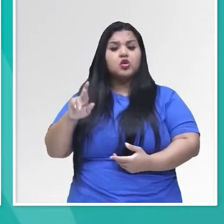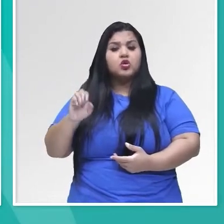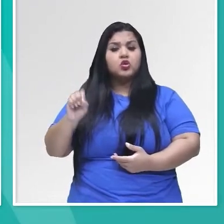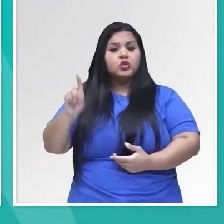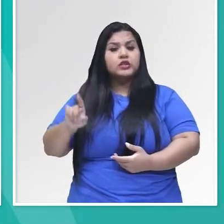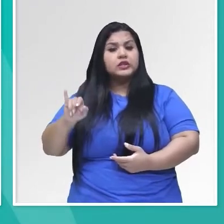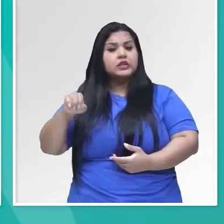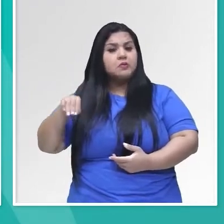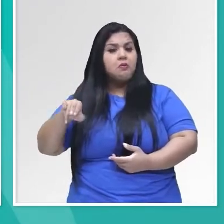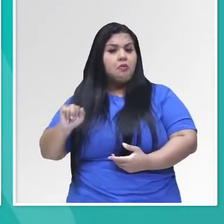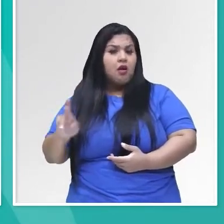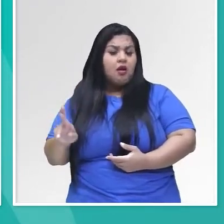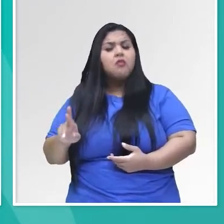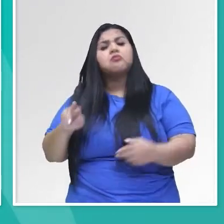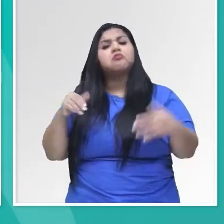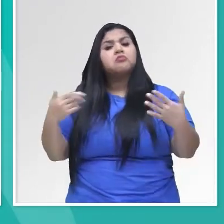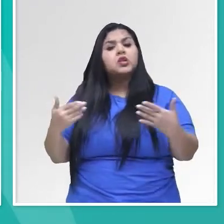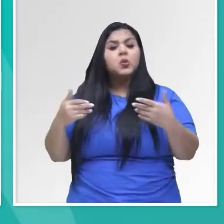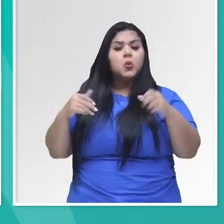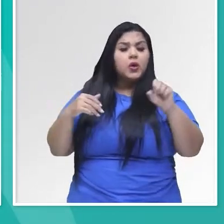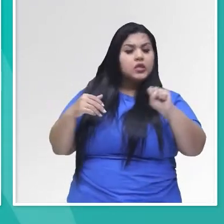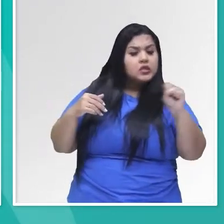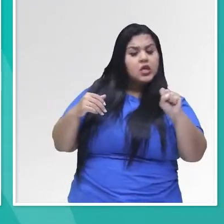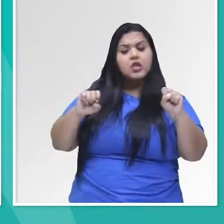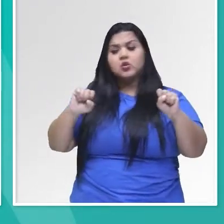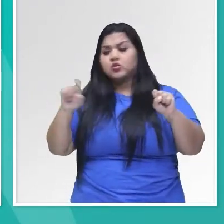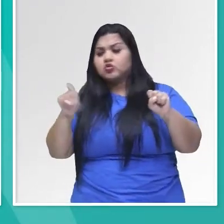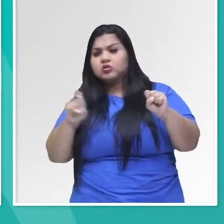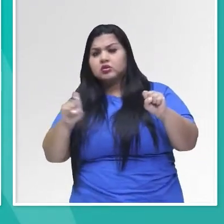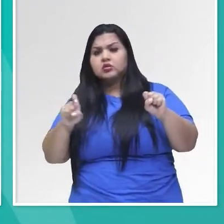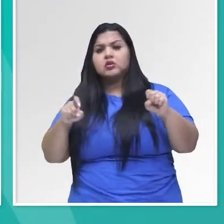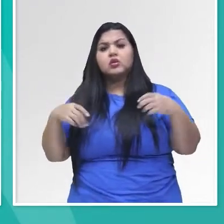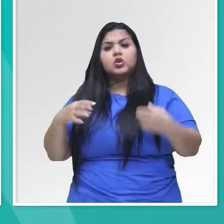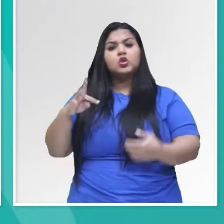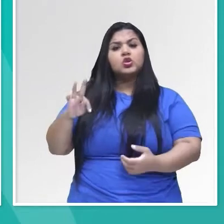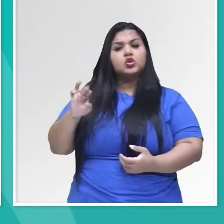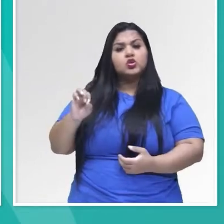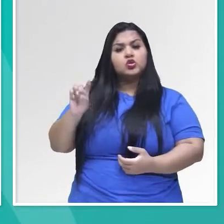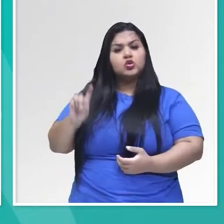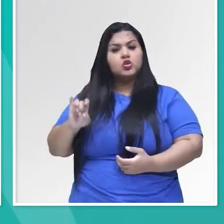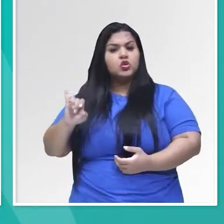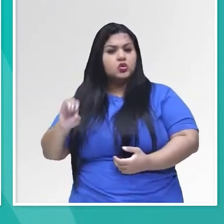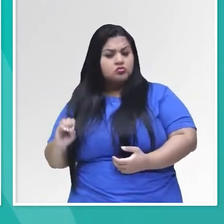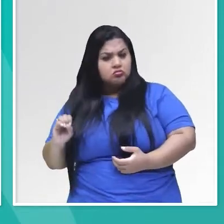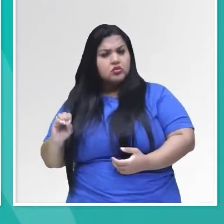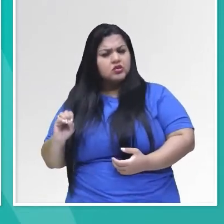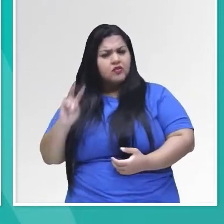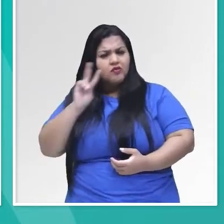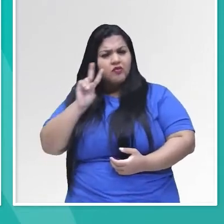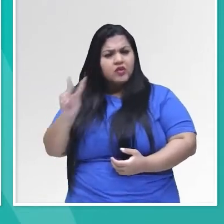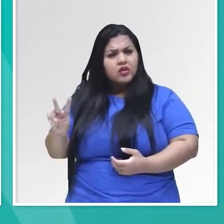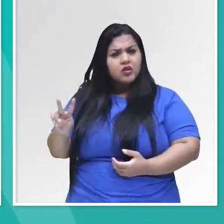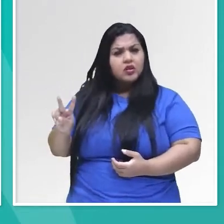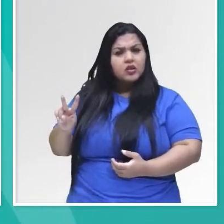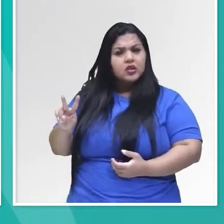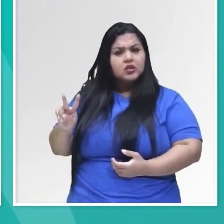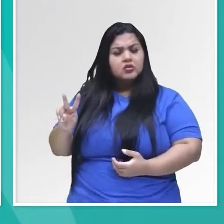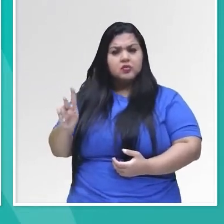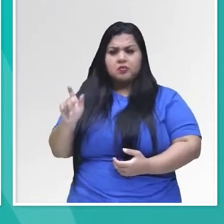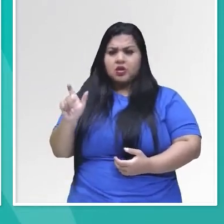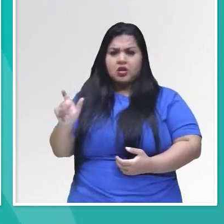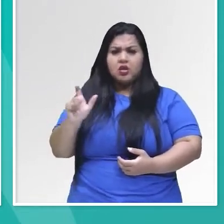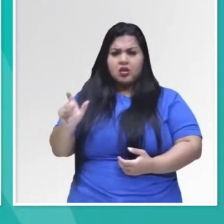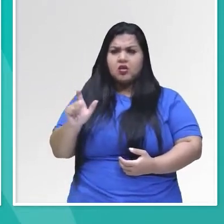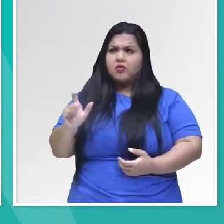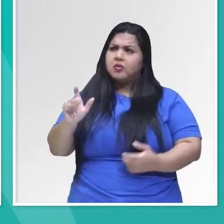com X? E a palavra, por exemplo, tóxico. Já ouviu falar a expressão que está muito comum